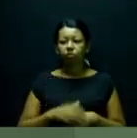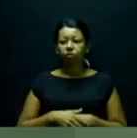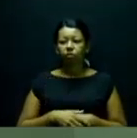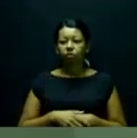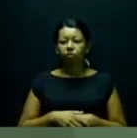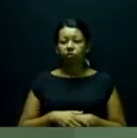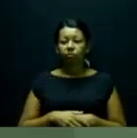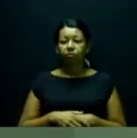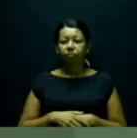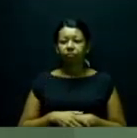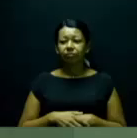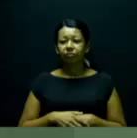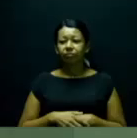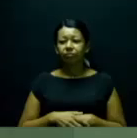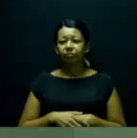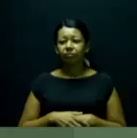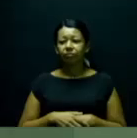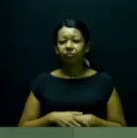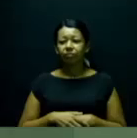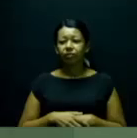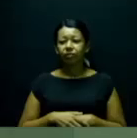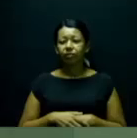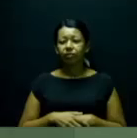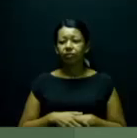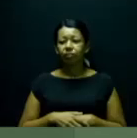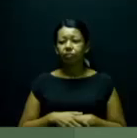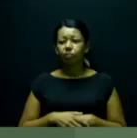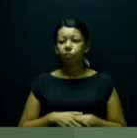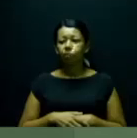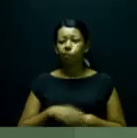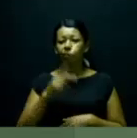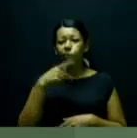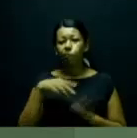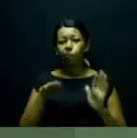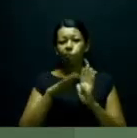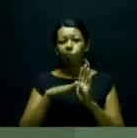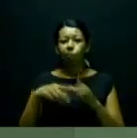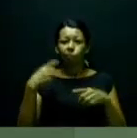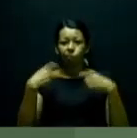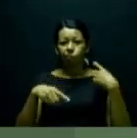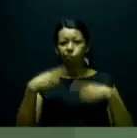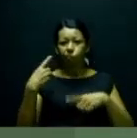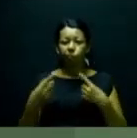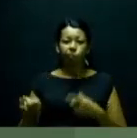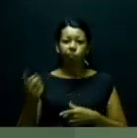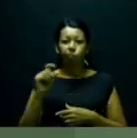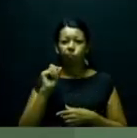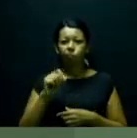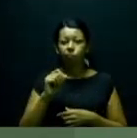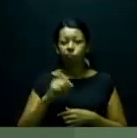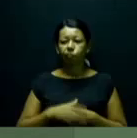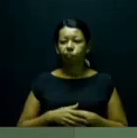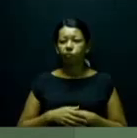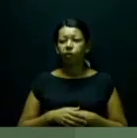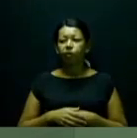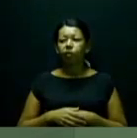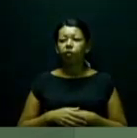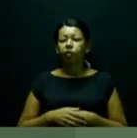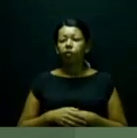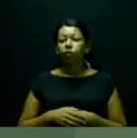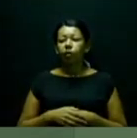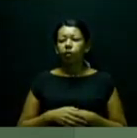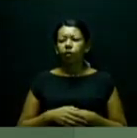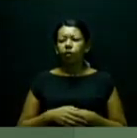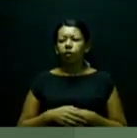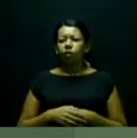políticos, escutamos tanto em programas políticos reiterados, a maioria